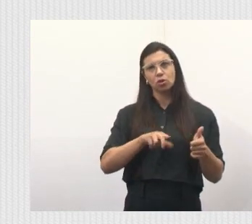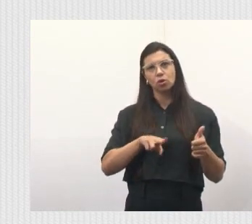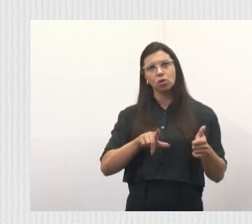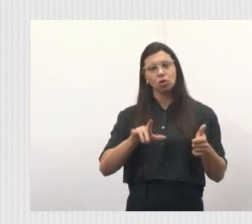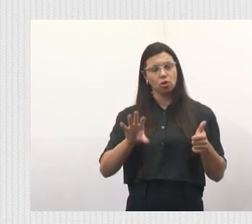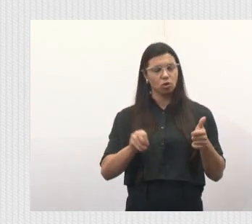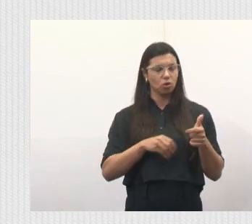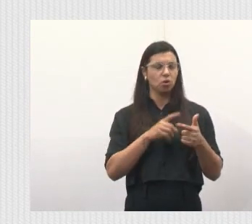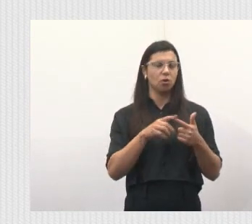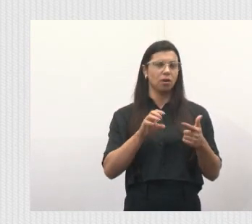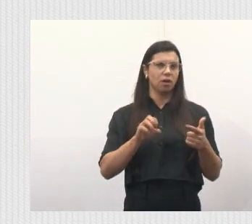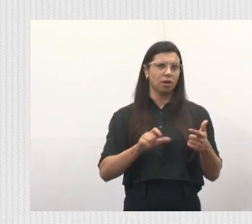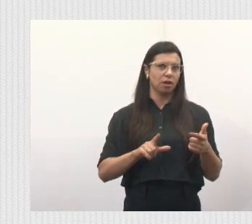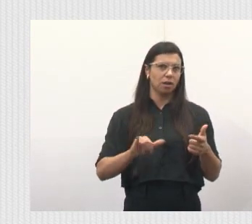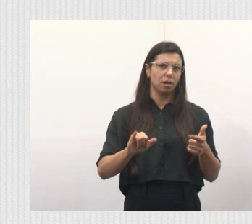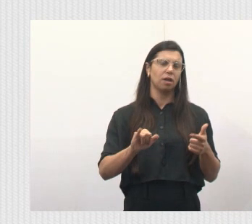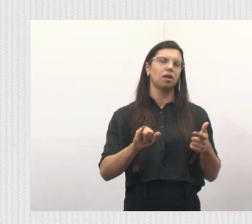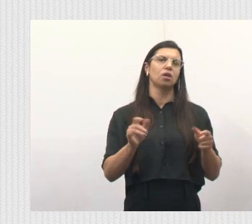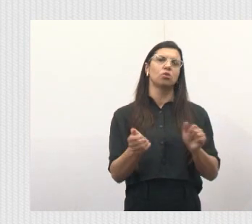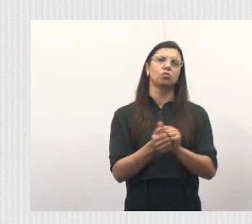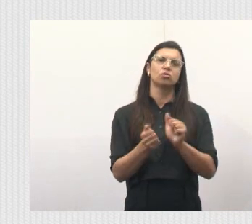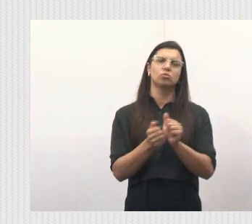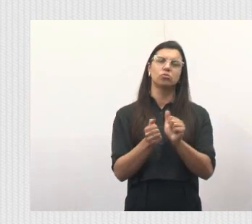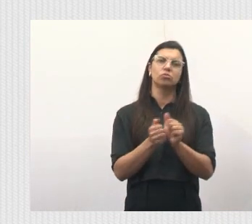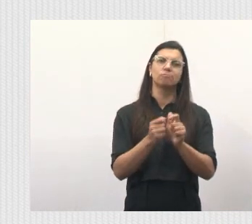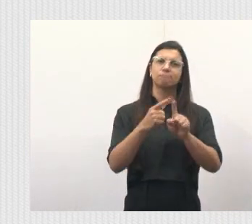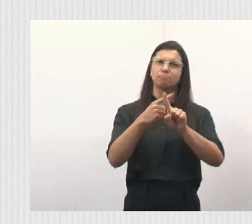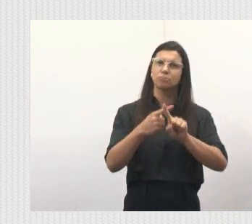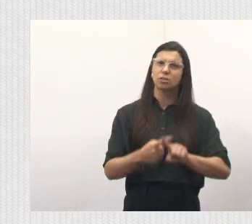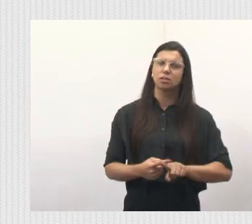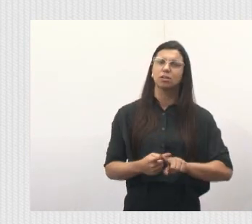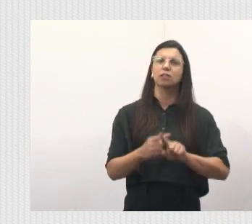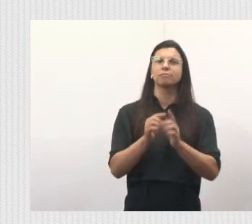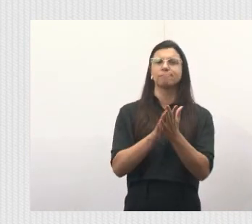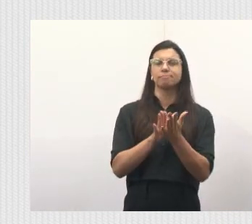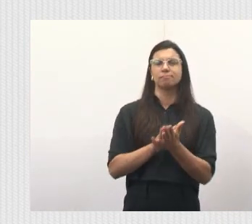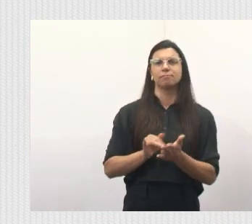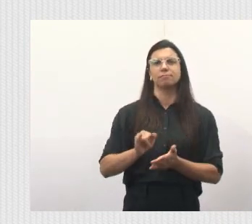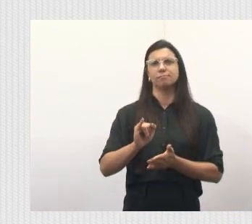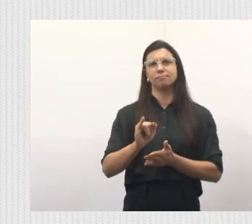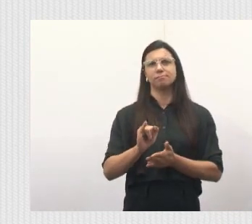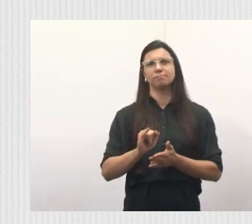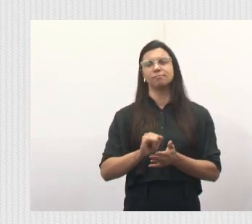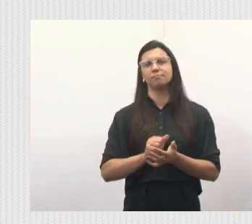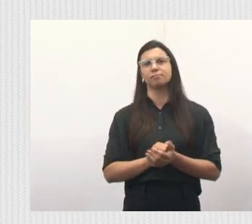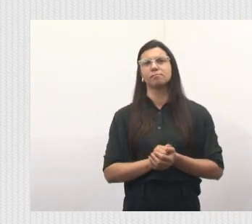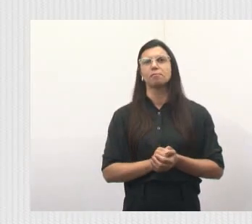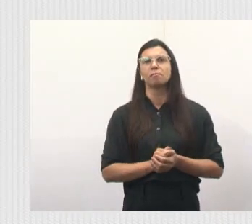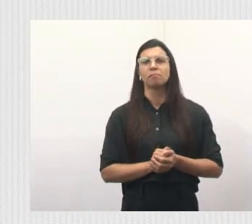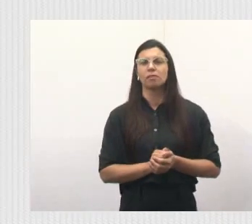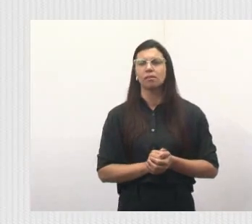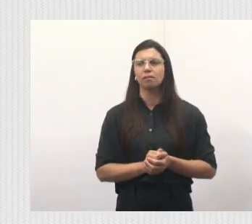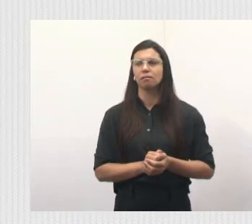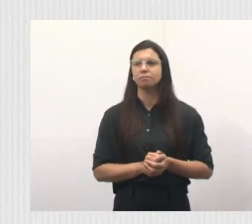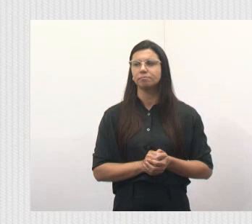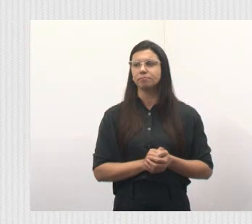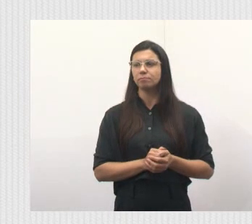né, por estarmos juntos lá acompanhando essa semifinal do Jacareí Rugby. Próximo.